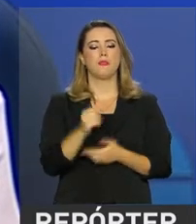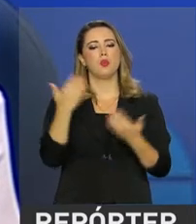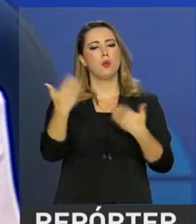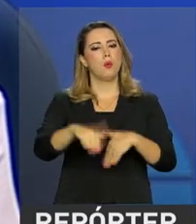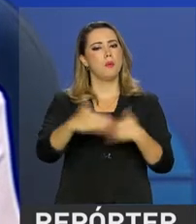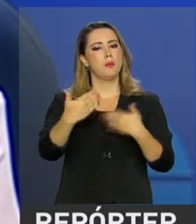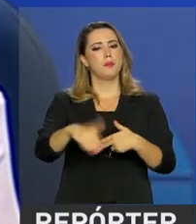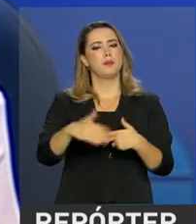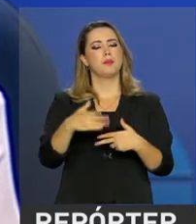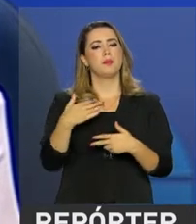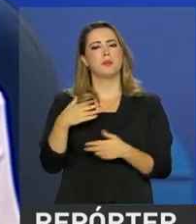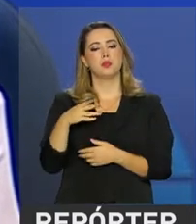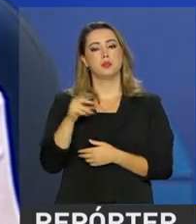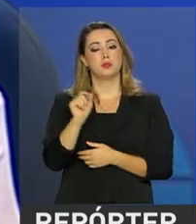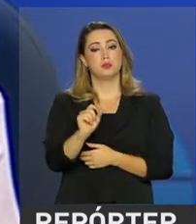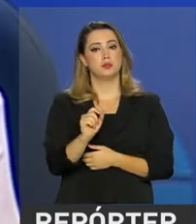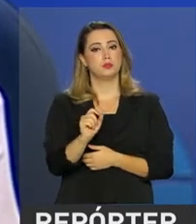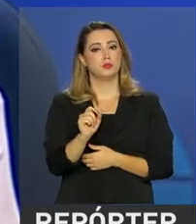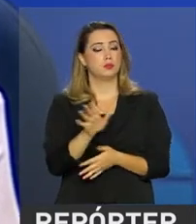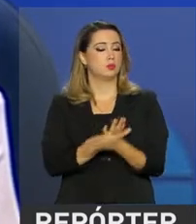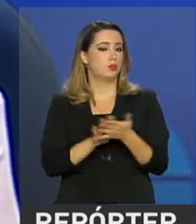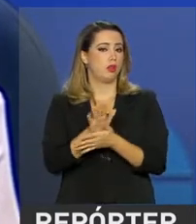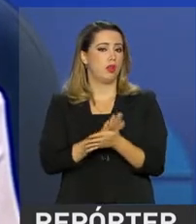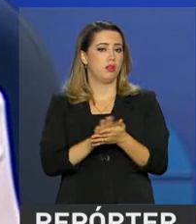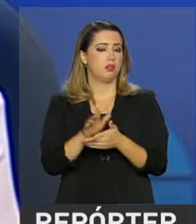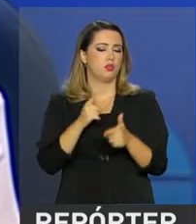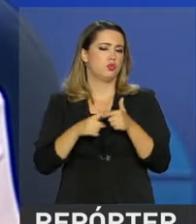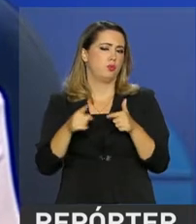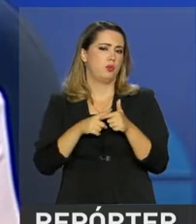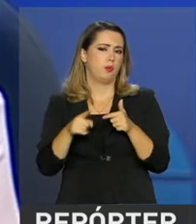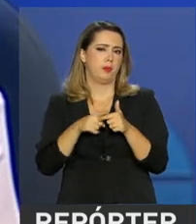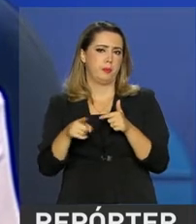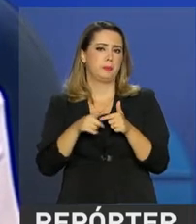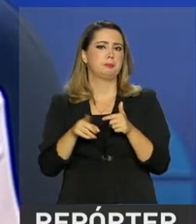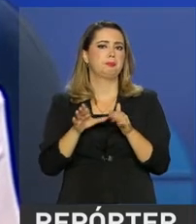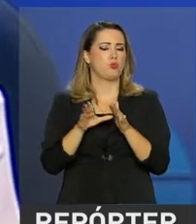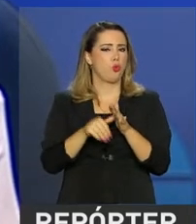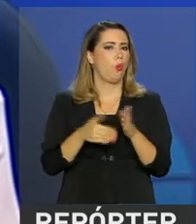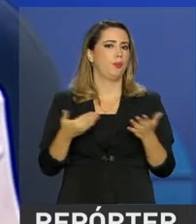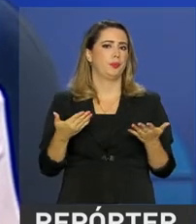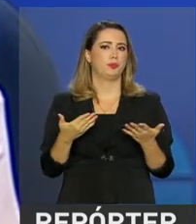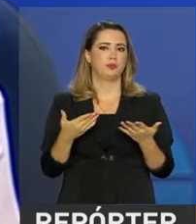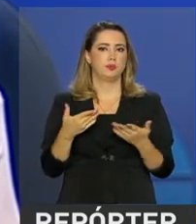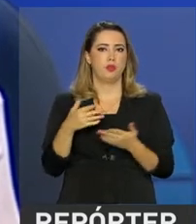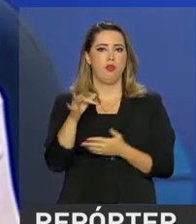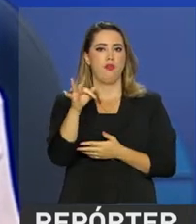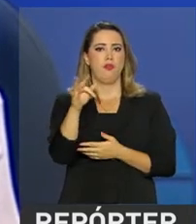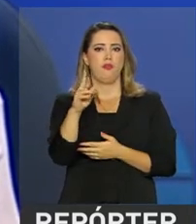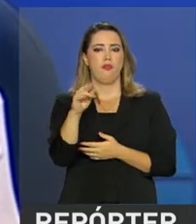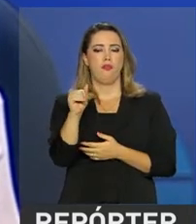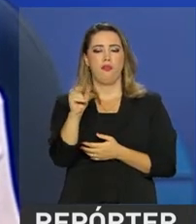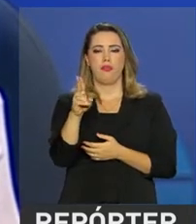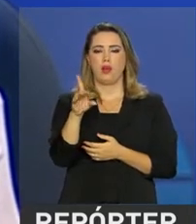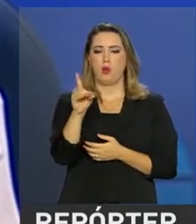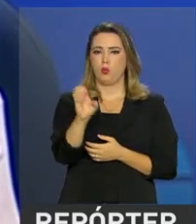prova aplicada sem ocorrência de fraudes. A Polícia Rodoviária Federal, também